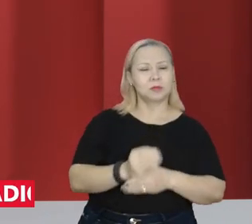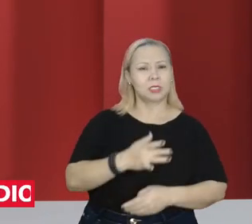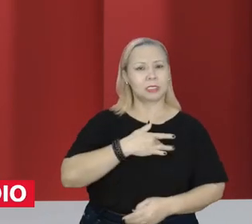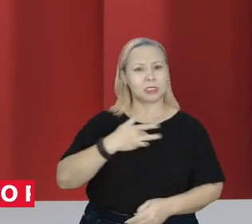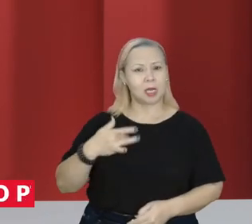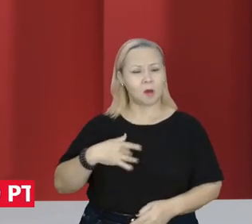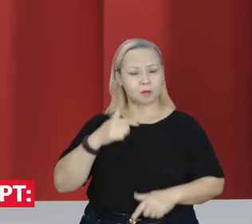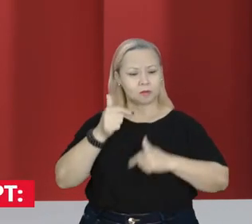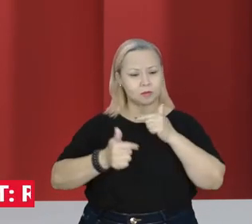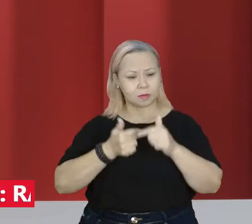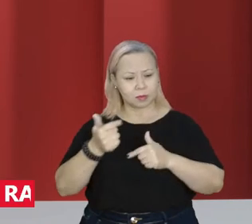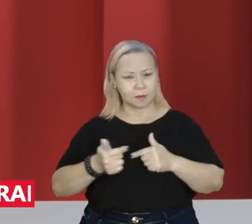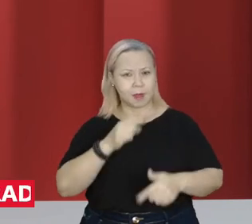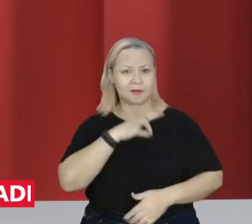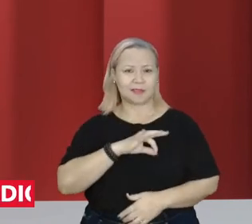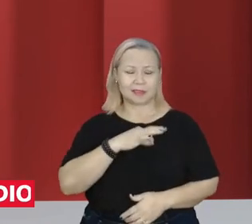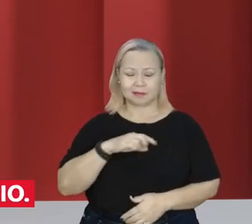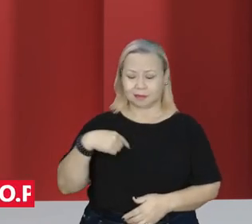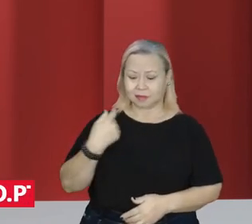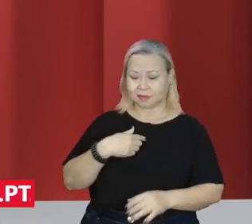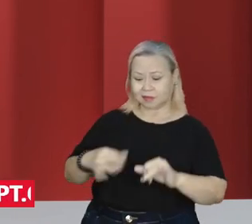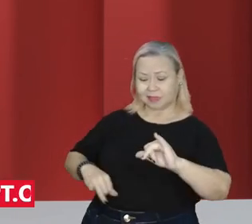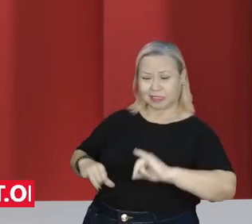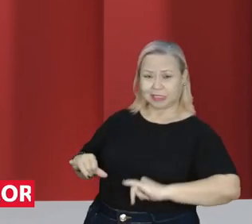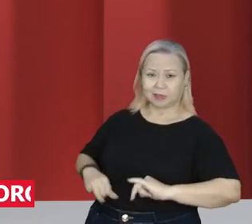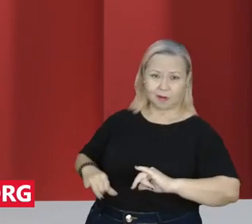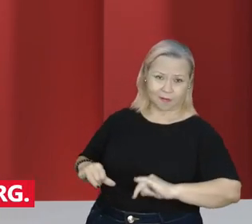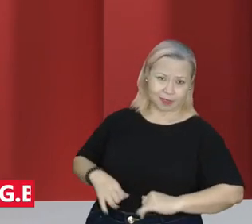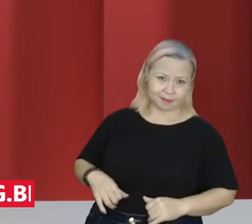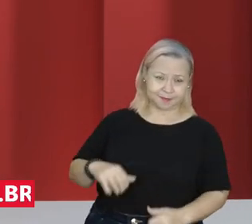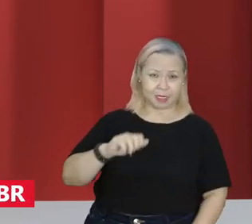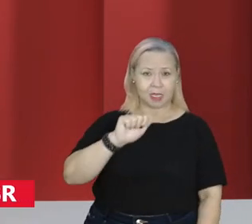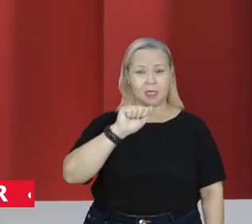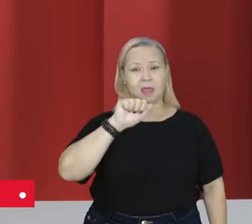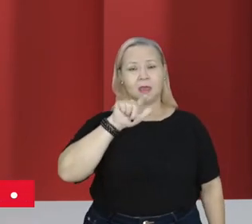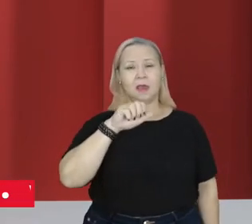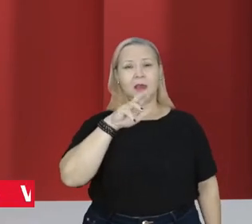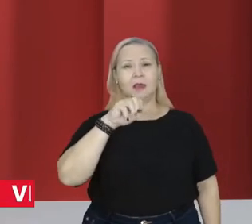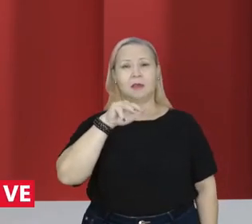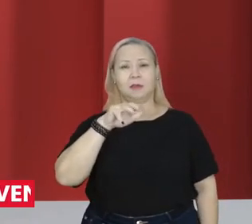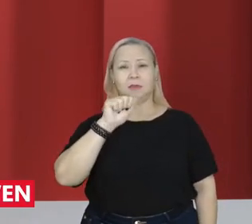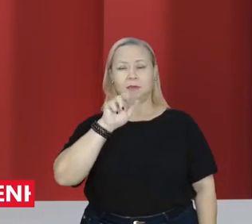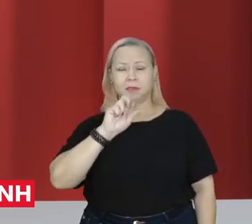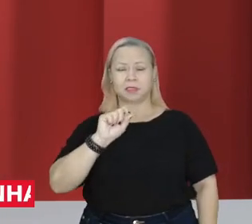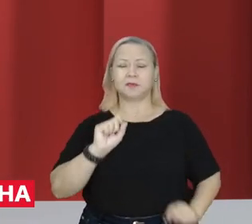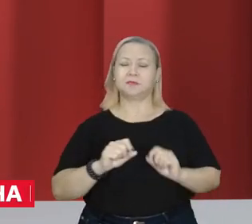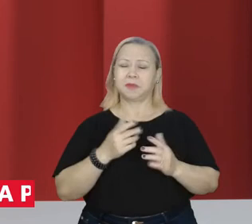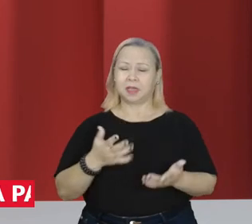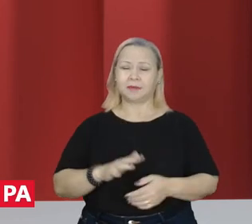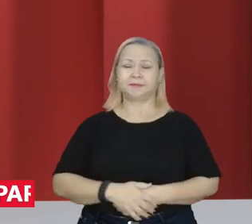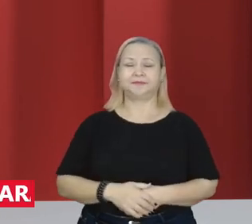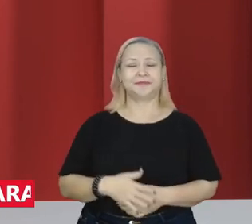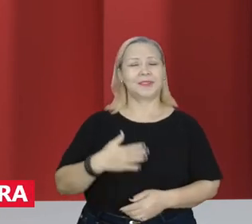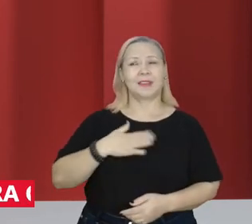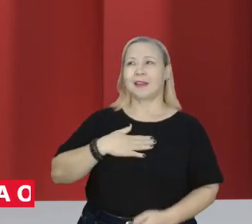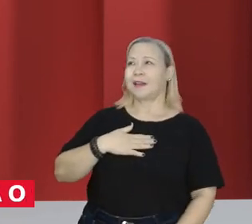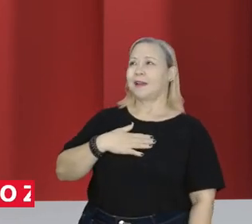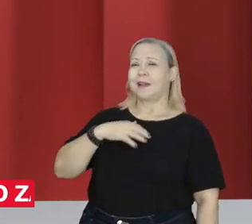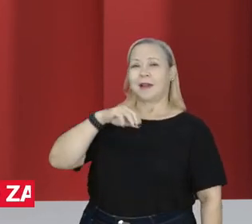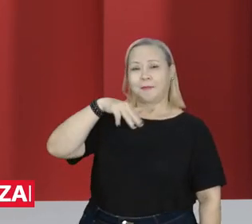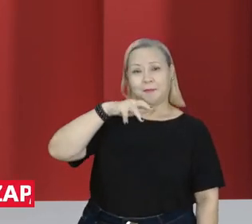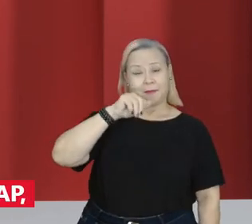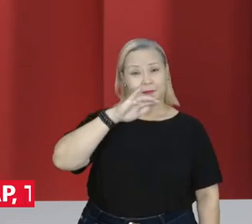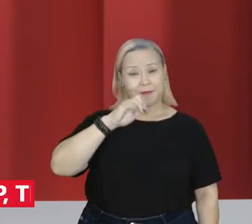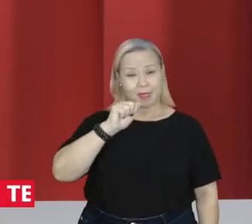salário. Nós estamos sofrendo aqui, o desabafo do Alcimar Fran. Maria Fabiane diz, meu Nordeste lindo.